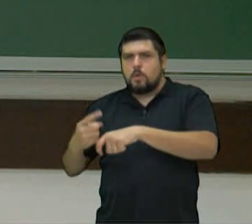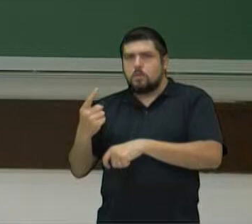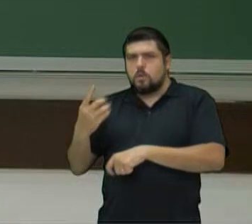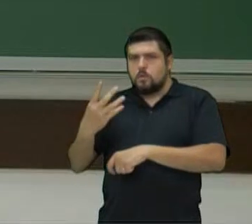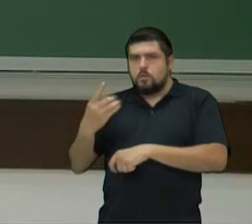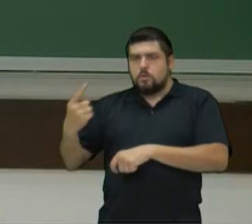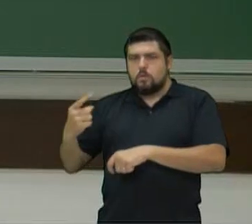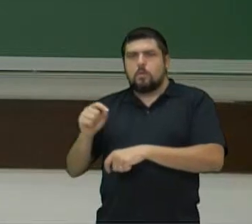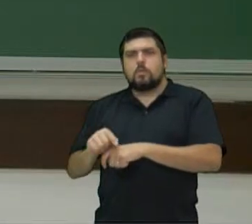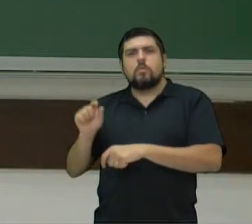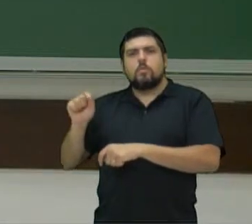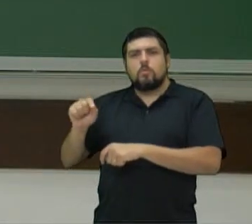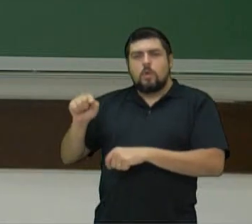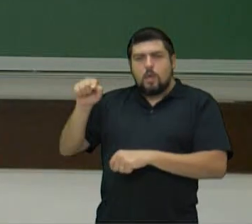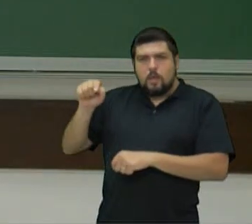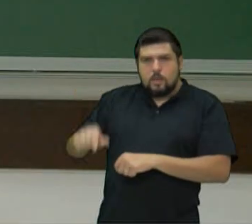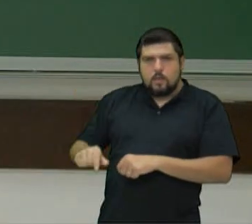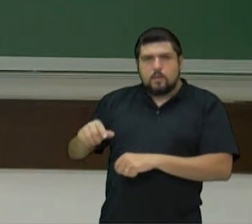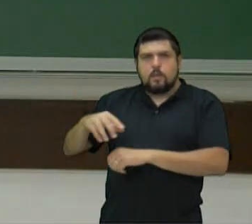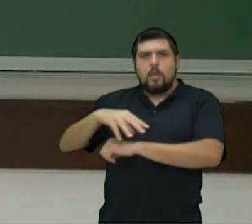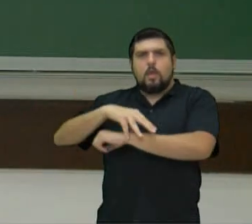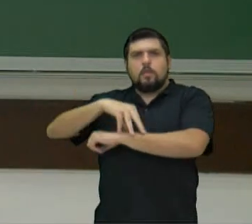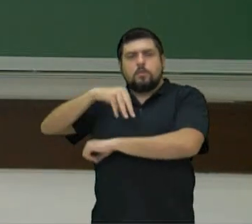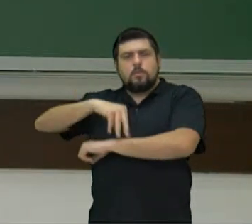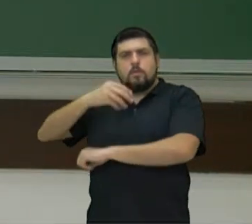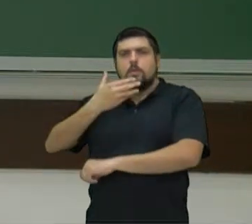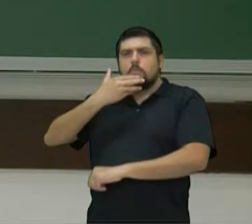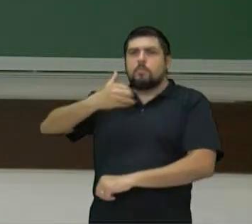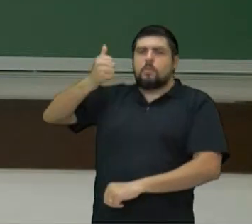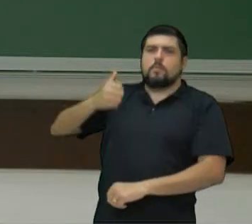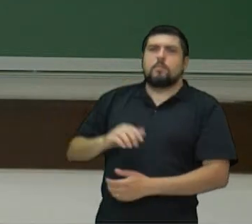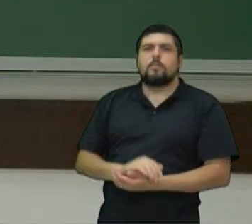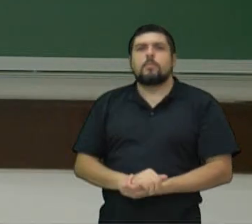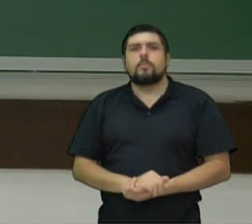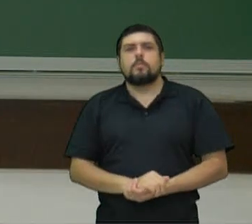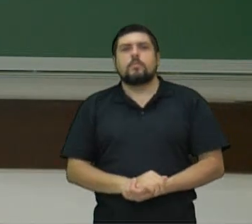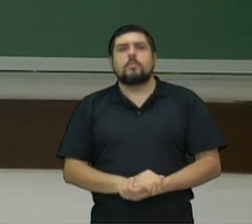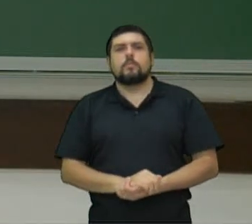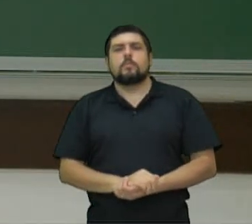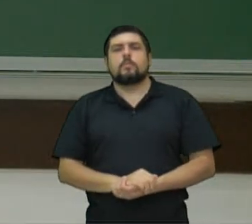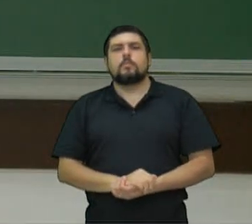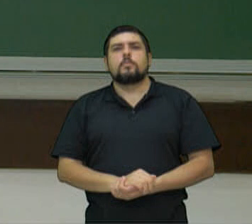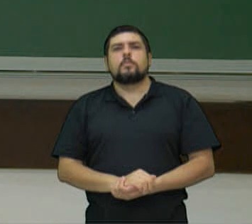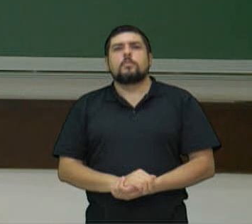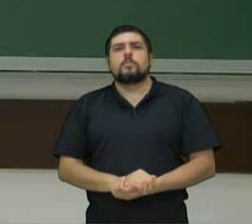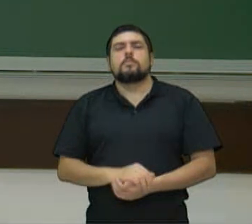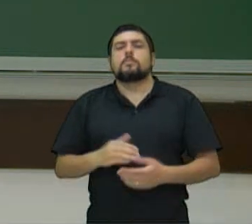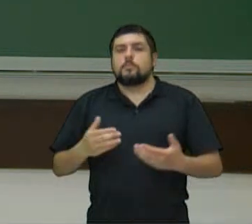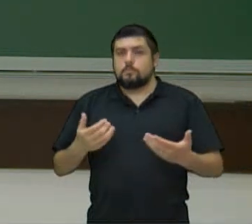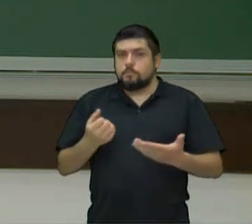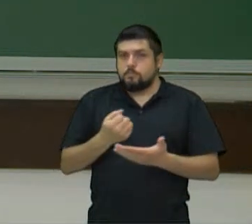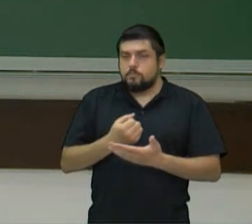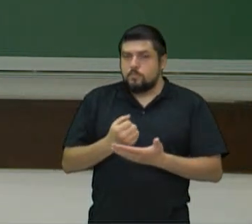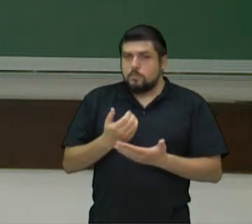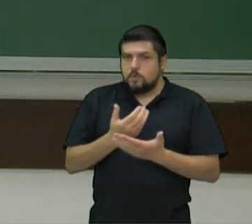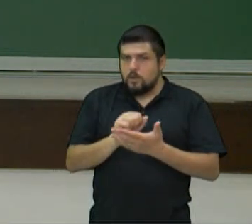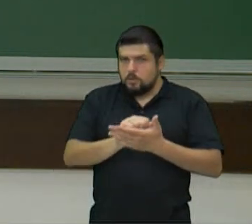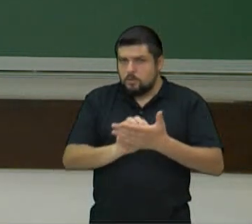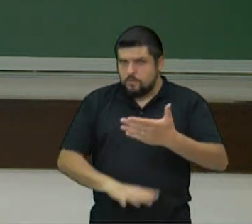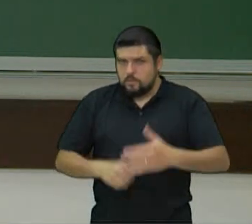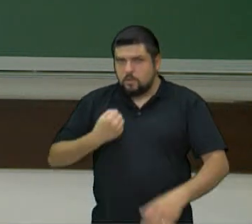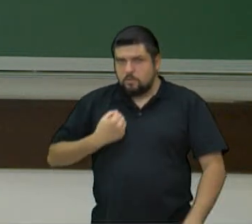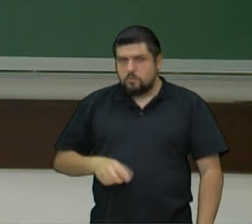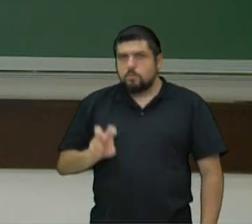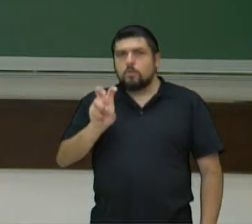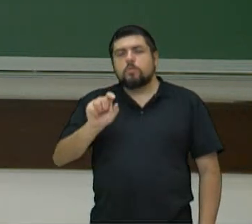por partida. Então, ele está expressando, nesse caso, contraste. O exercício 5 é um texto também